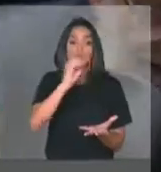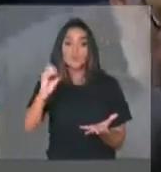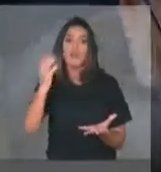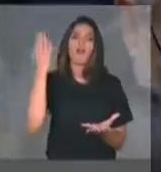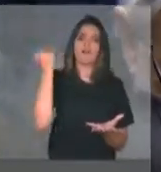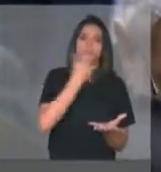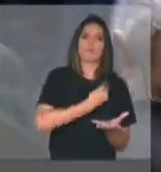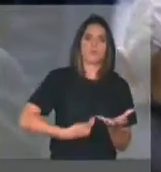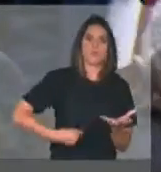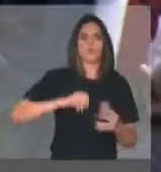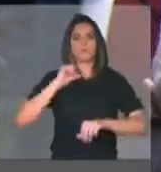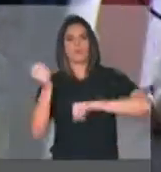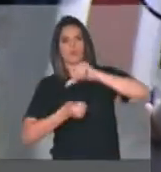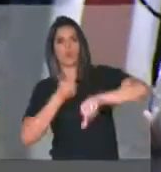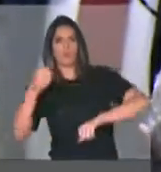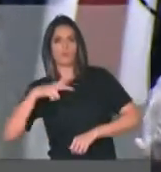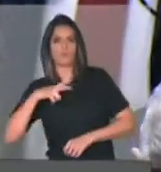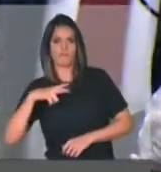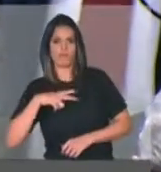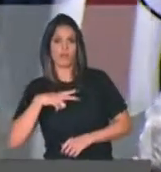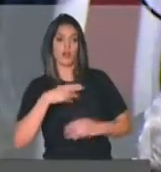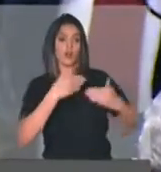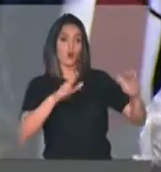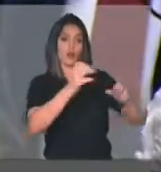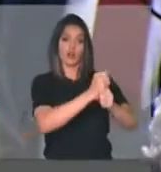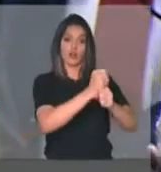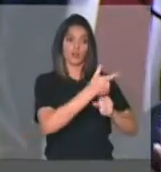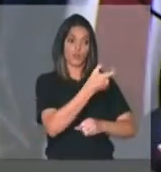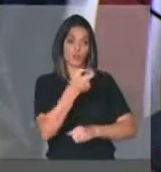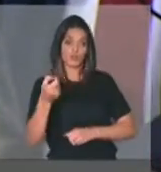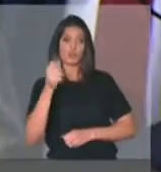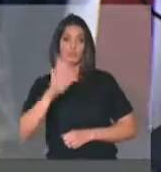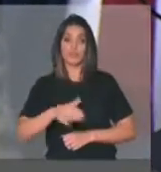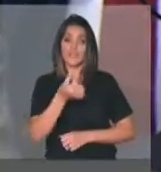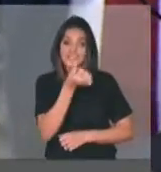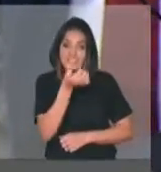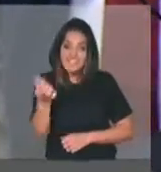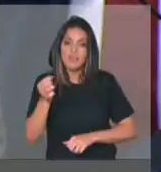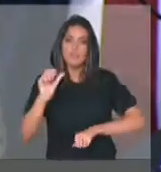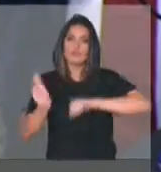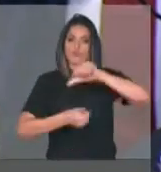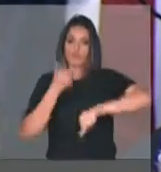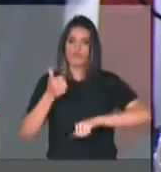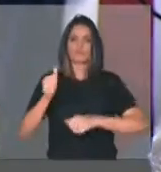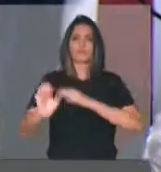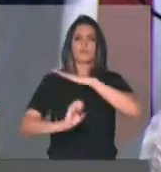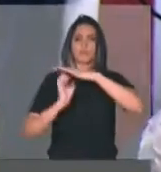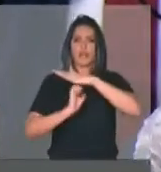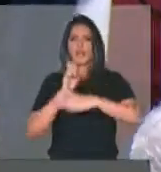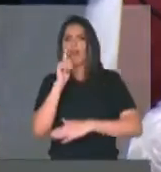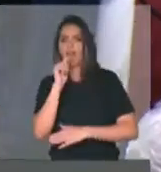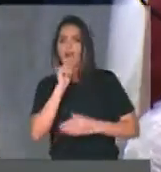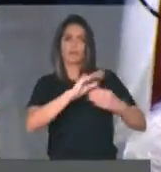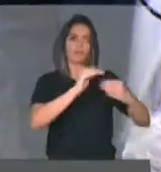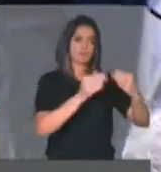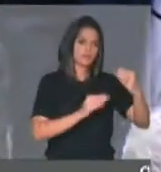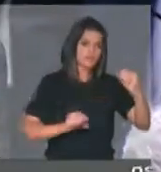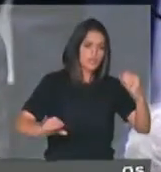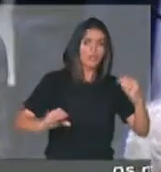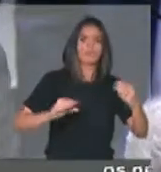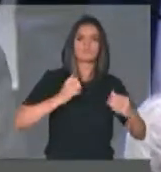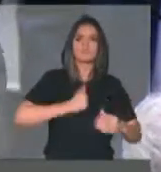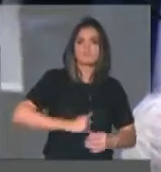desde os anos 2000 não teriam sido revogadas. Empresas de água, saneamento, energia